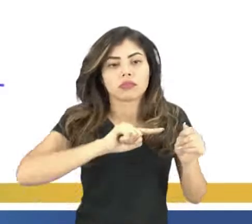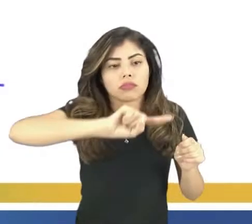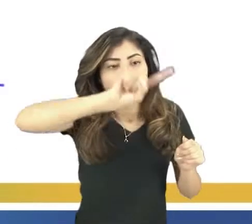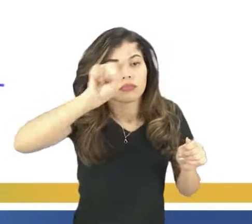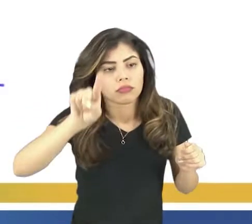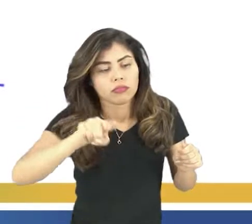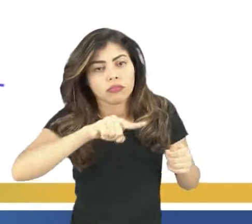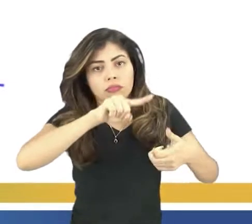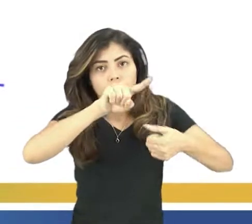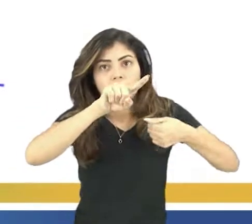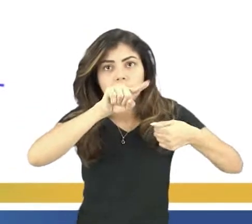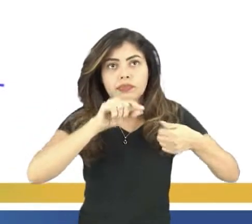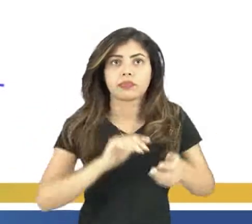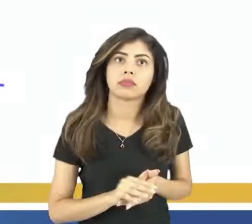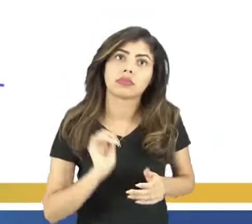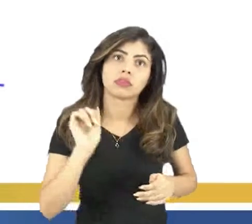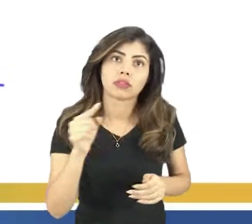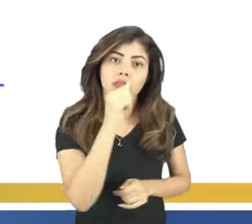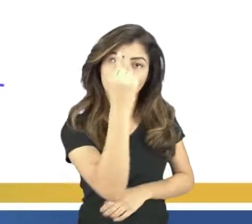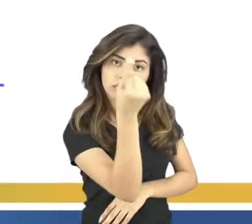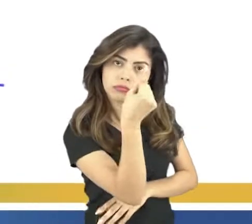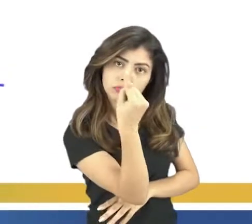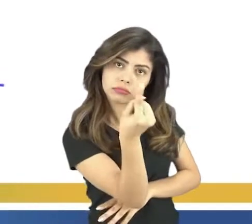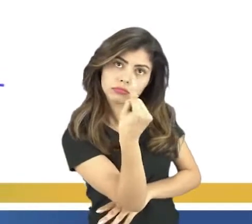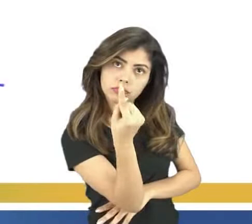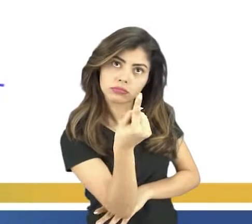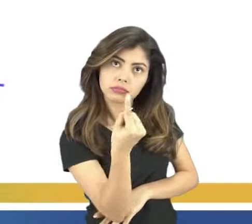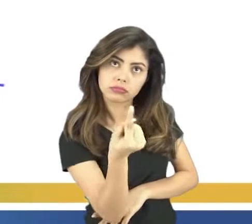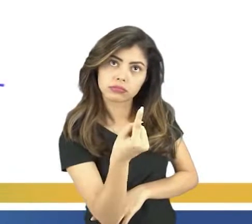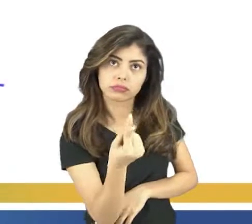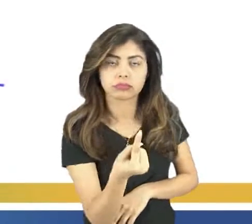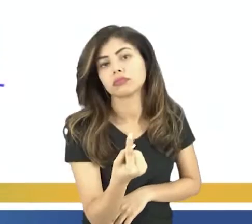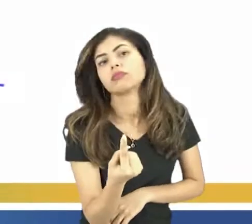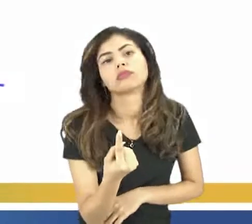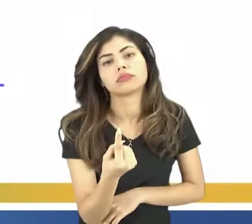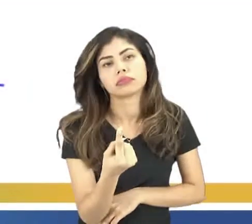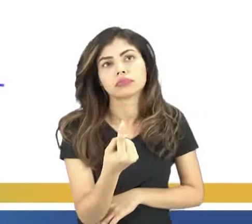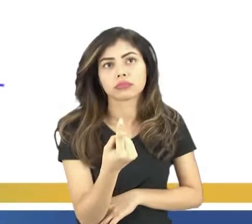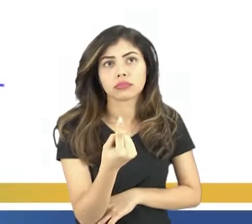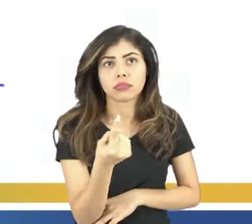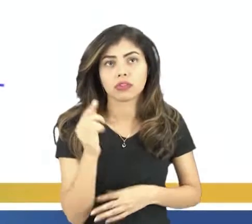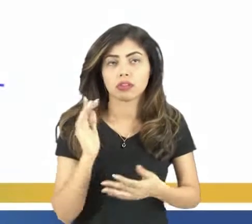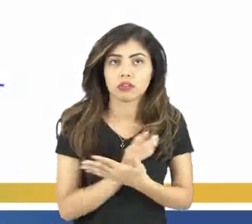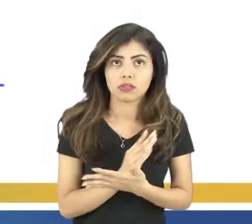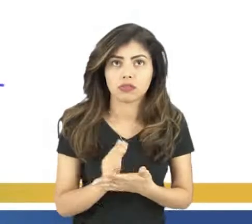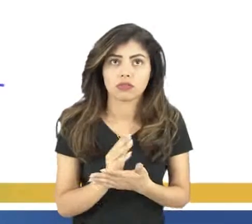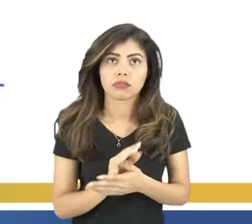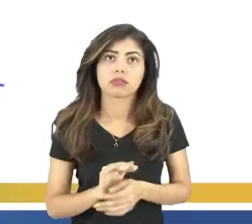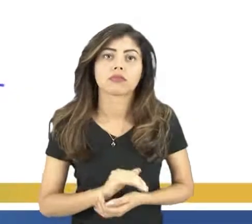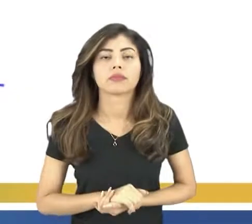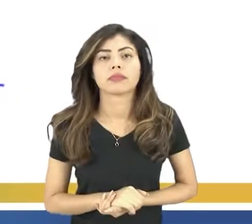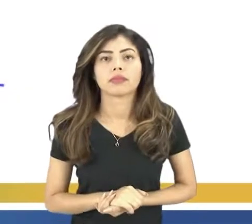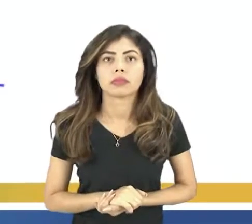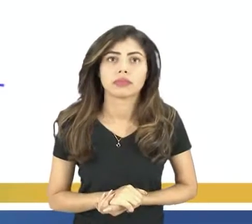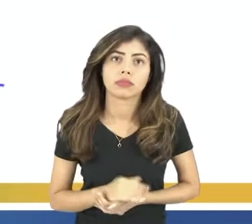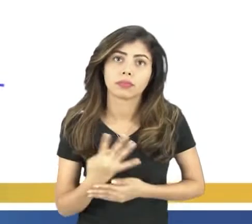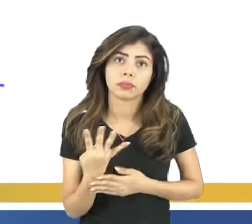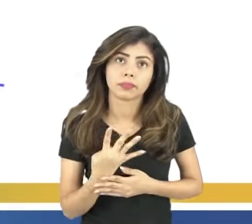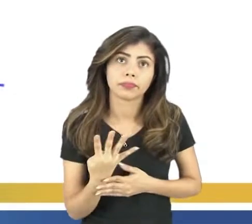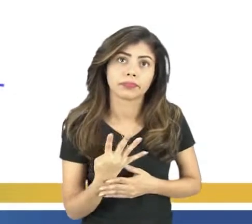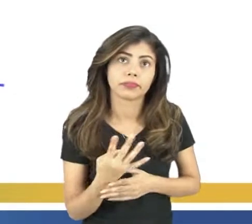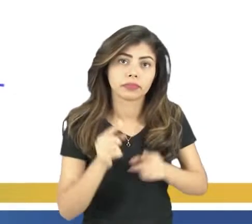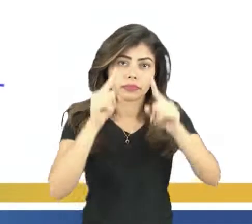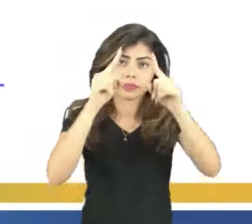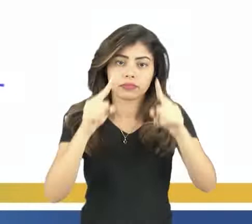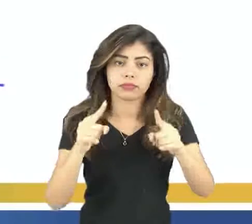um círculo. O próximo é um solenoide, que é um material linear, mas que dá algumas voltas. O quarto é